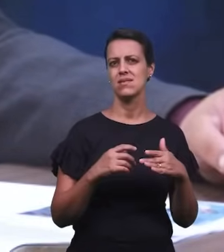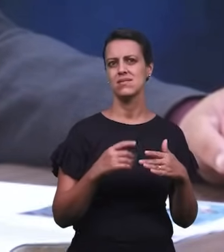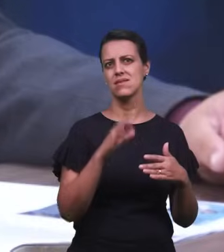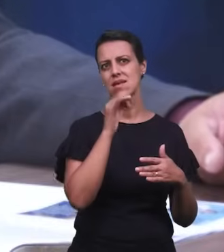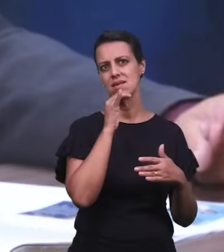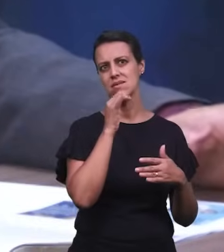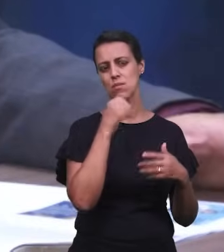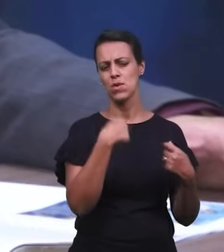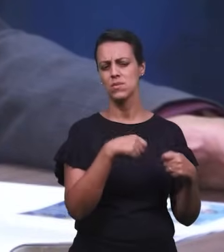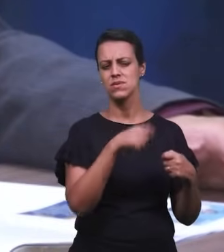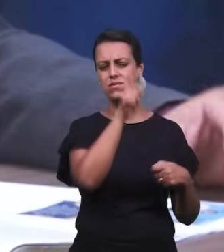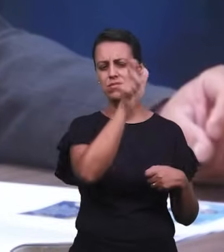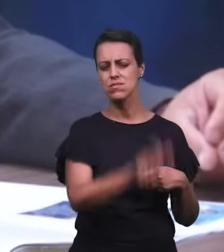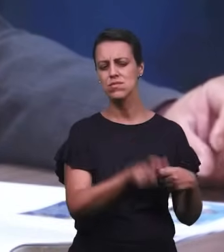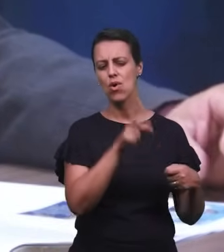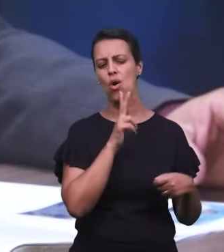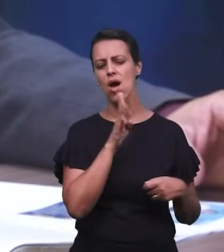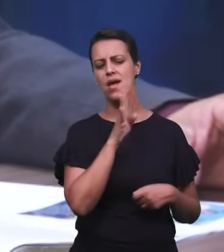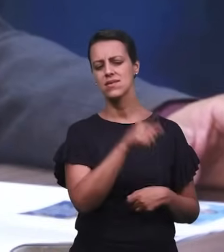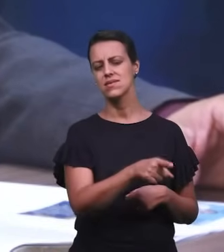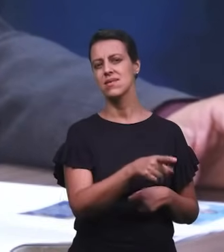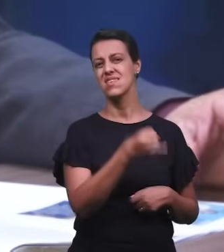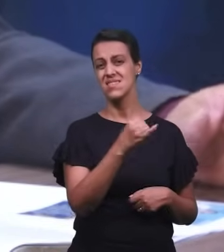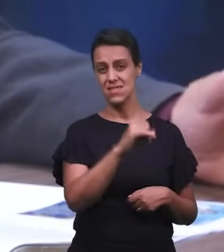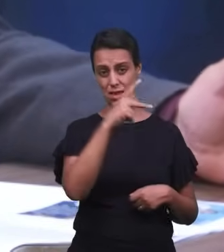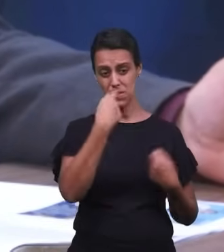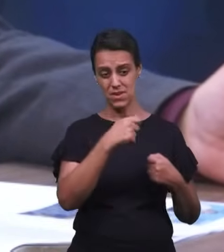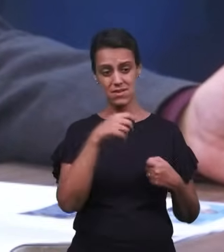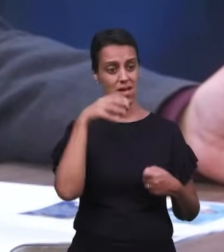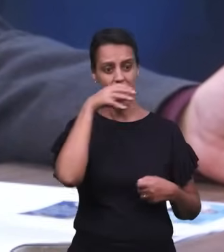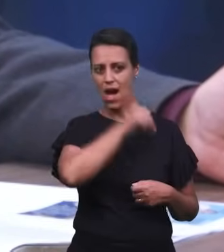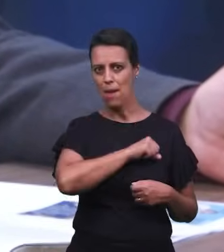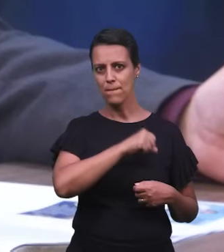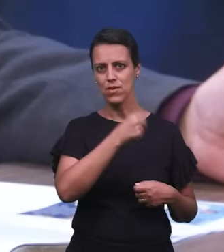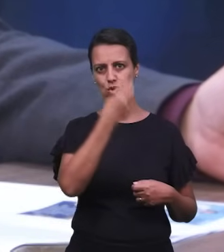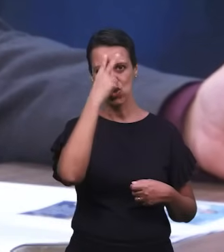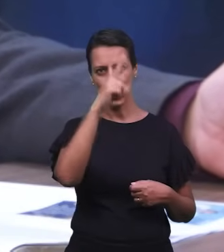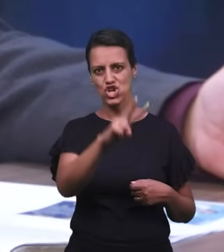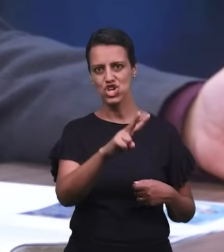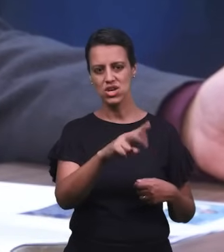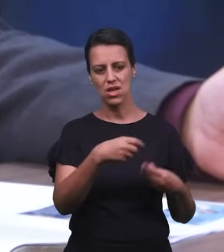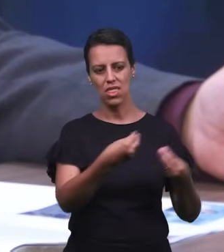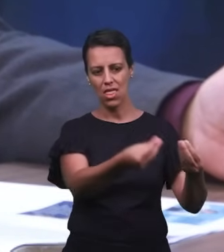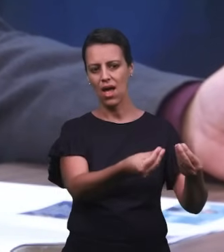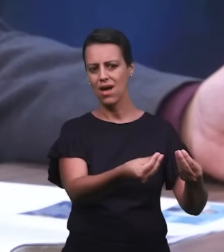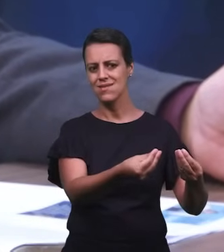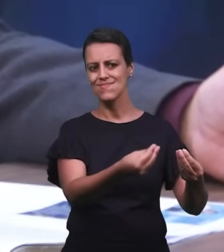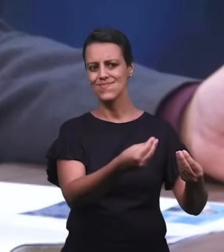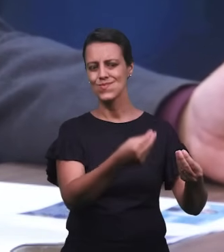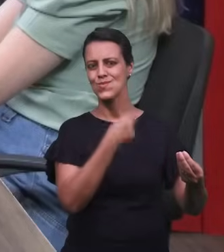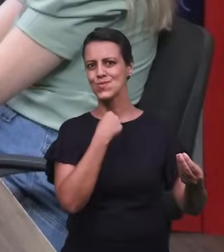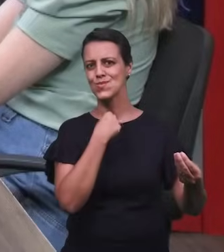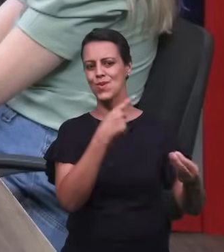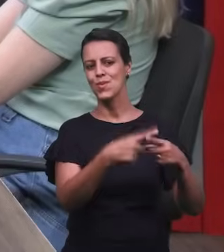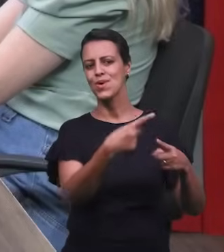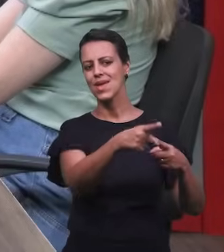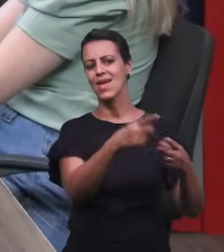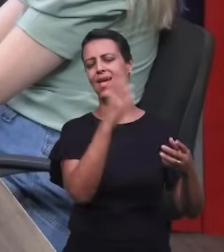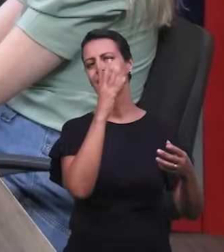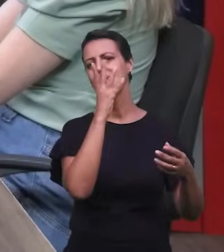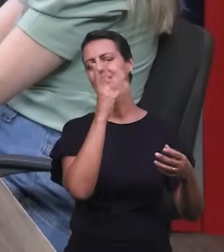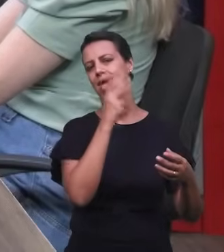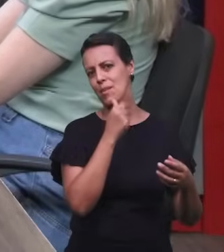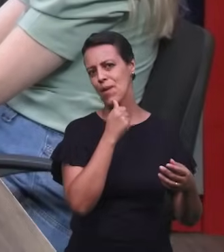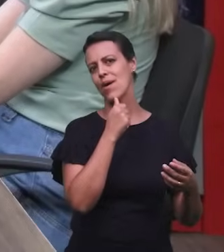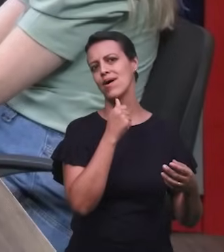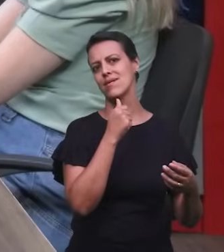por exemplo, um projeto que precisa ser feito em 2 dias na mão de uma pessoa que tem um temperamento mais detalhista, que ele vai demorar mais tempo. É